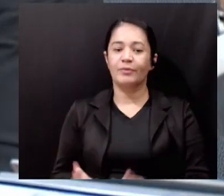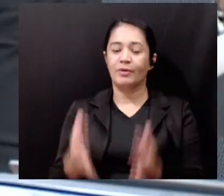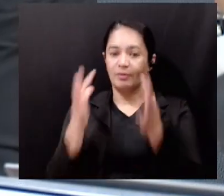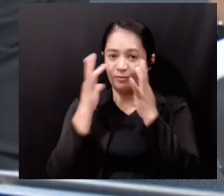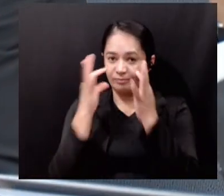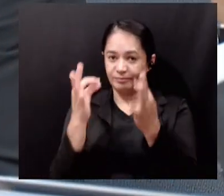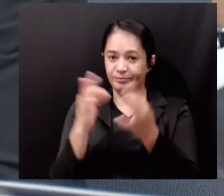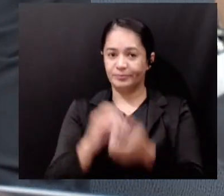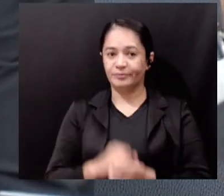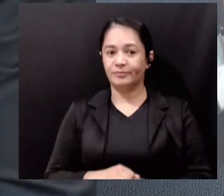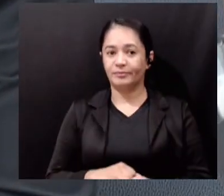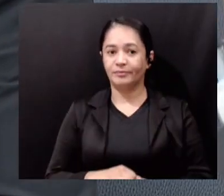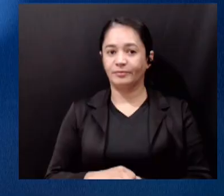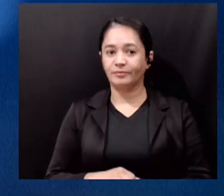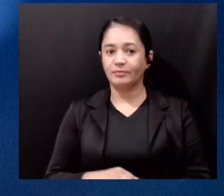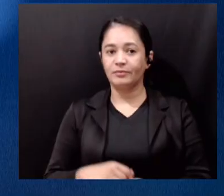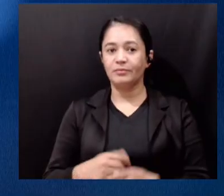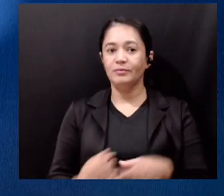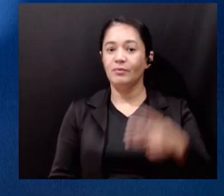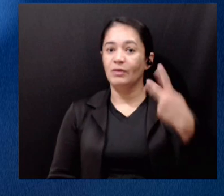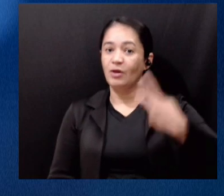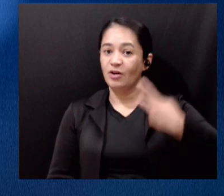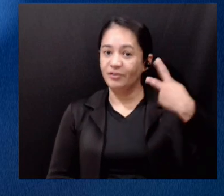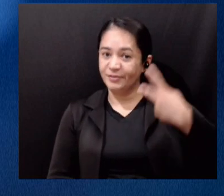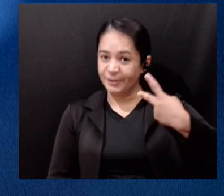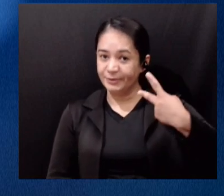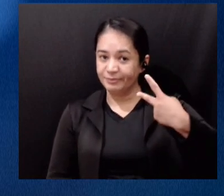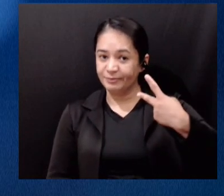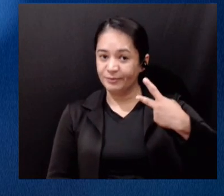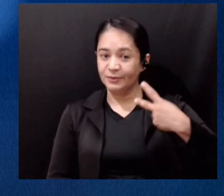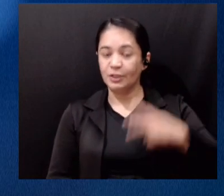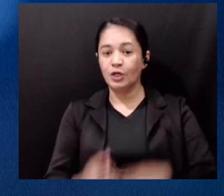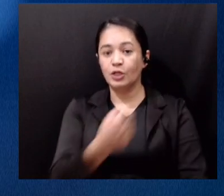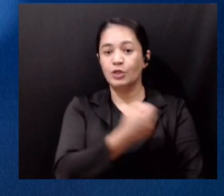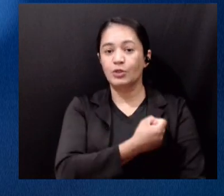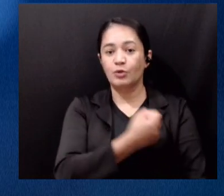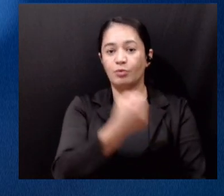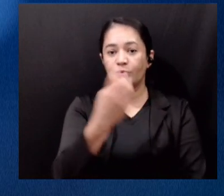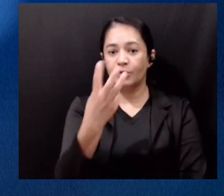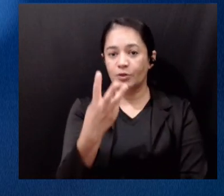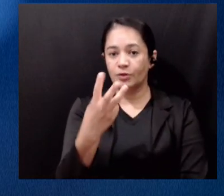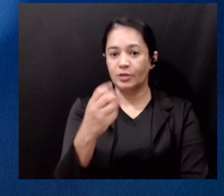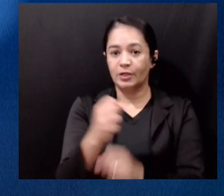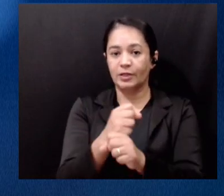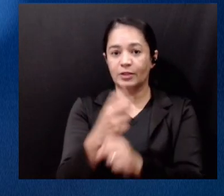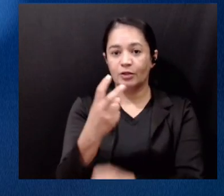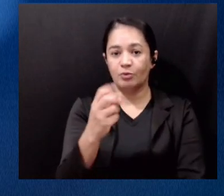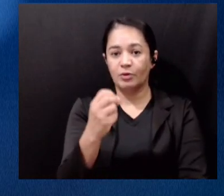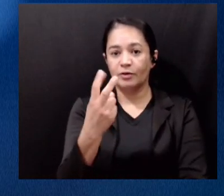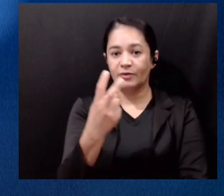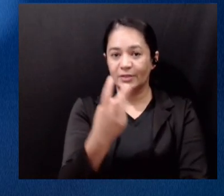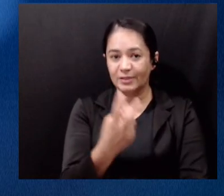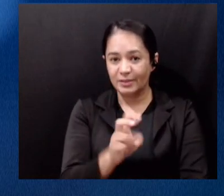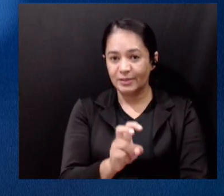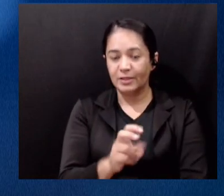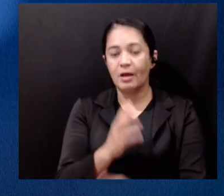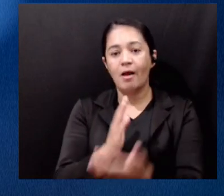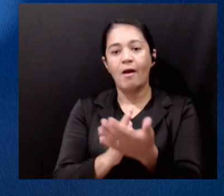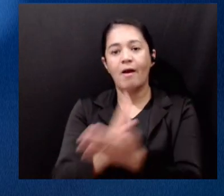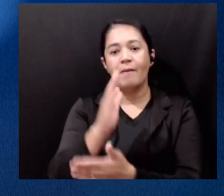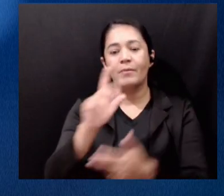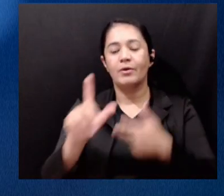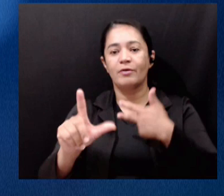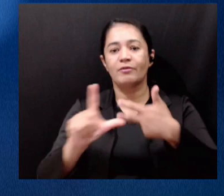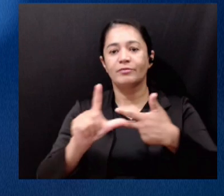Protocolada pelo vereador Otto Alejandro, a moção número 3 de 2025 foi aprovada pelo Legislativo durante a